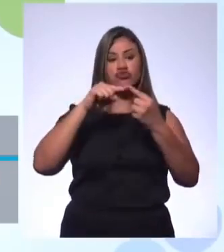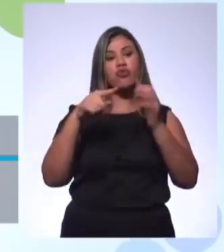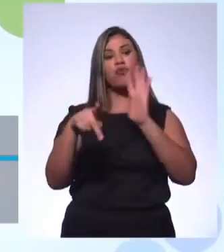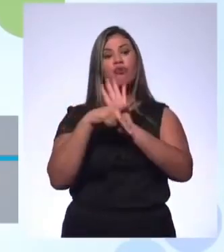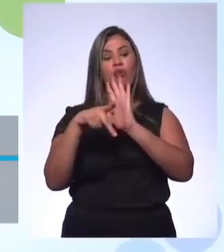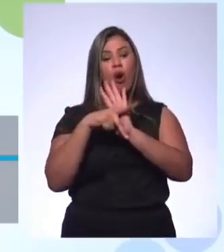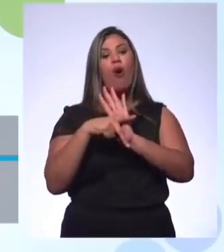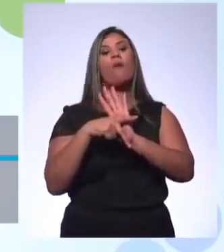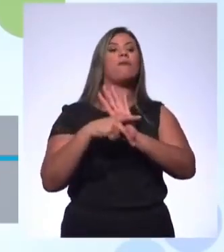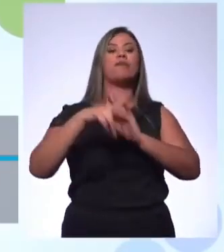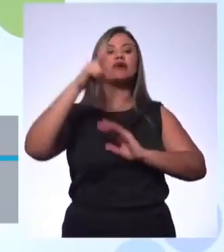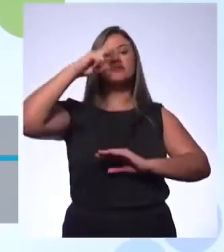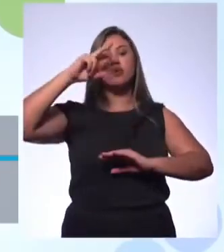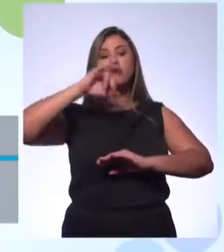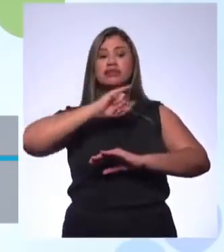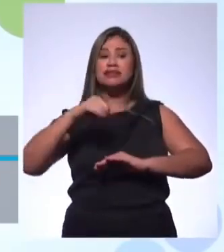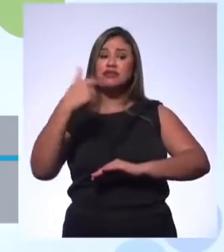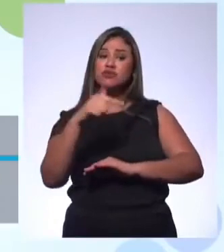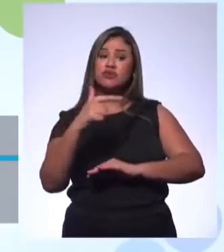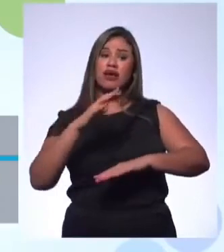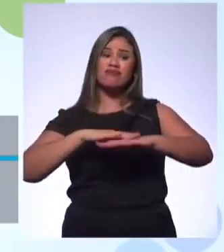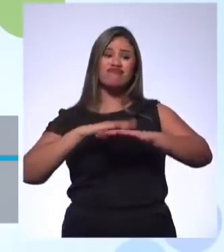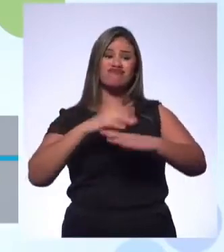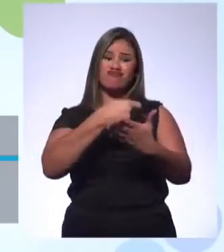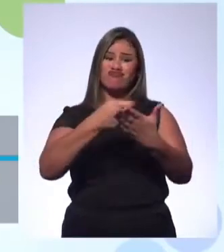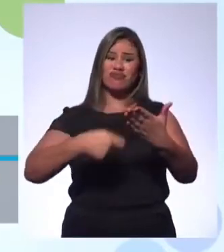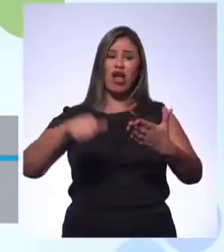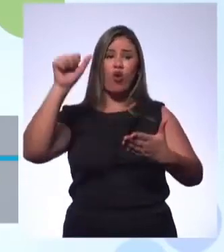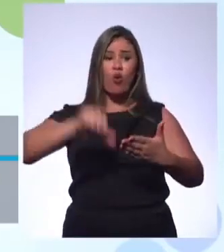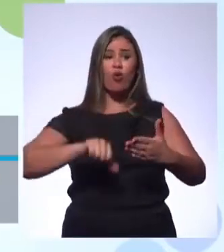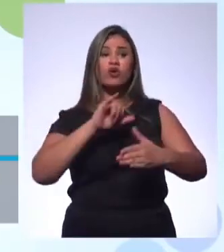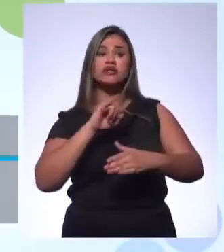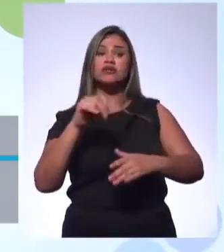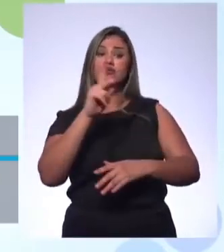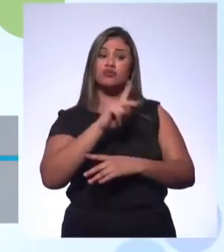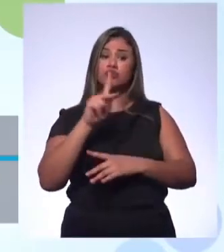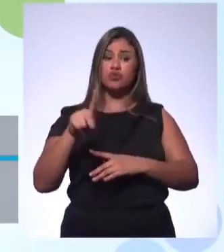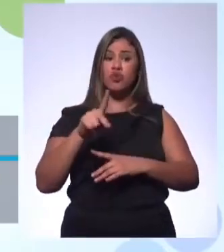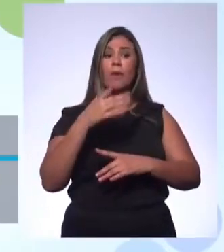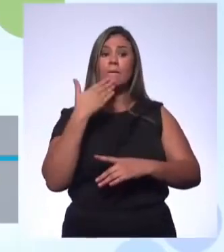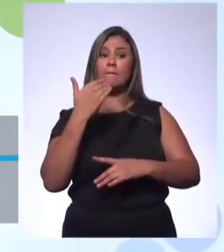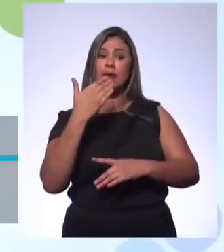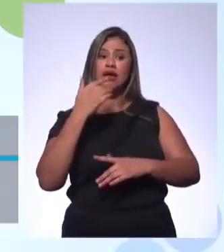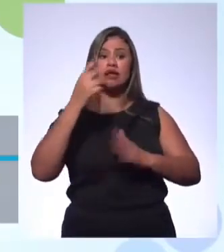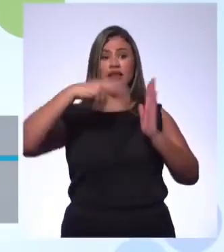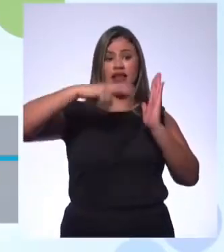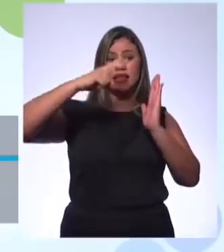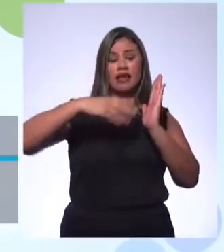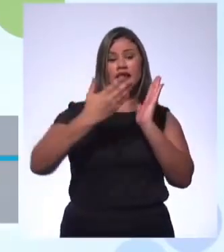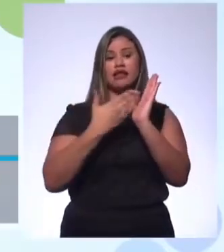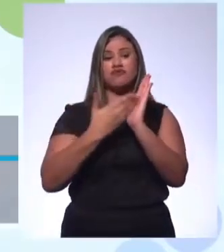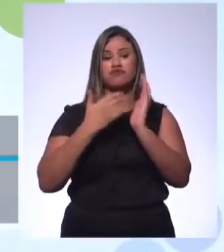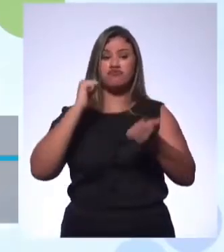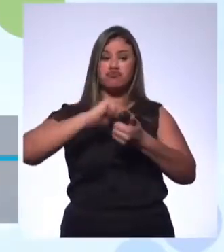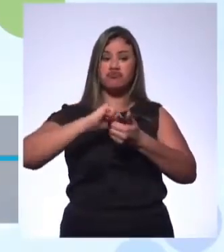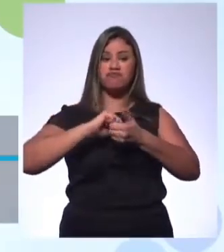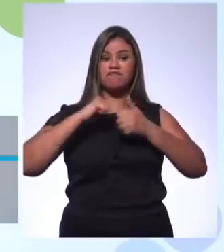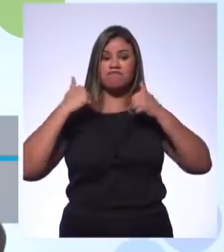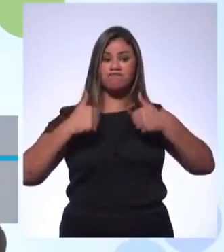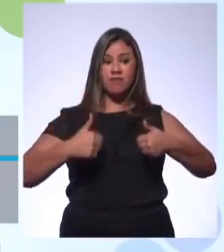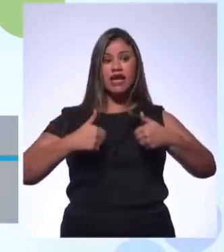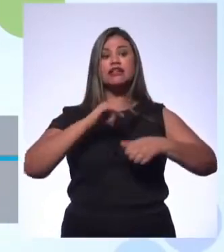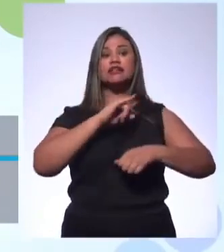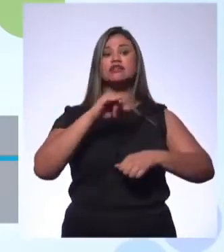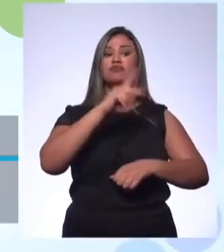uma função, aquela história está mal escrita. Então, o seu professor sempre vai pedir para você ler livros de qualidade. Então, se